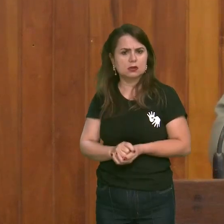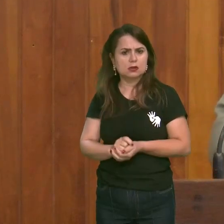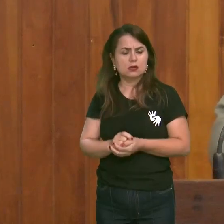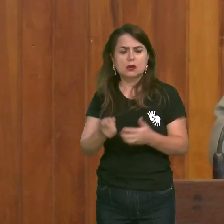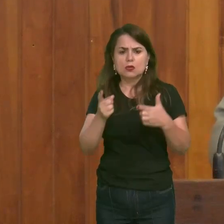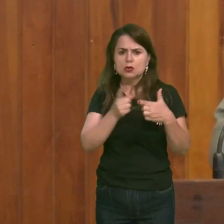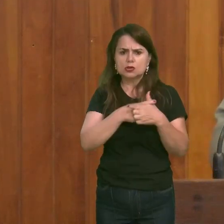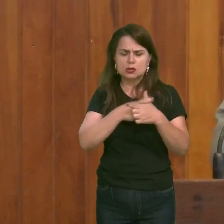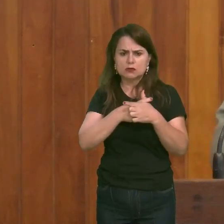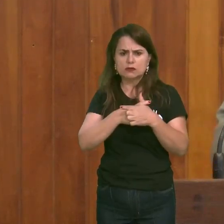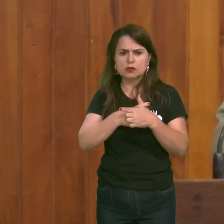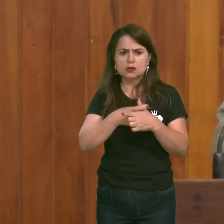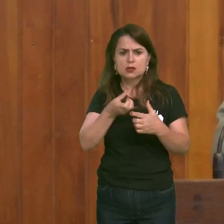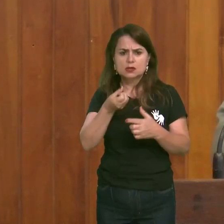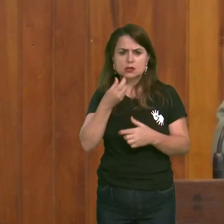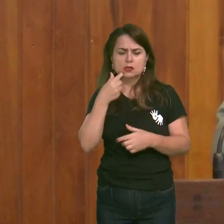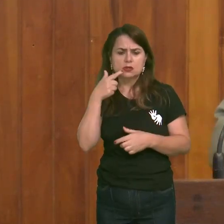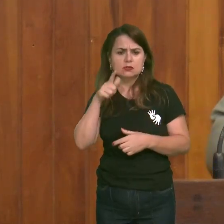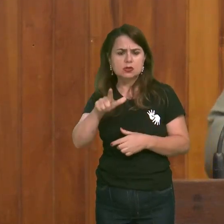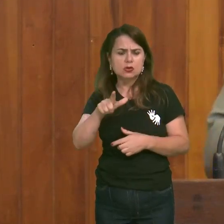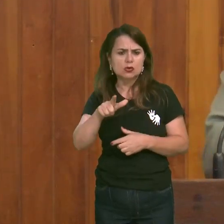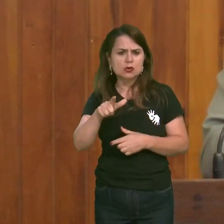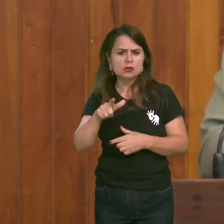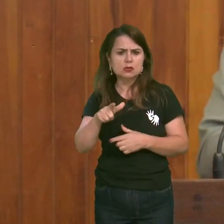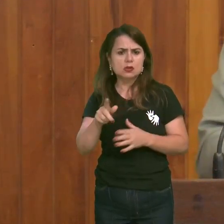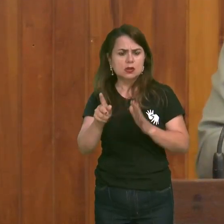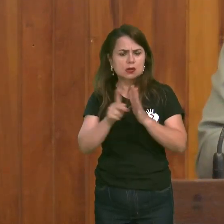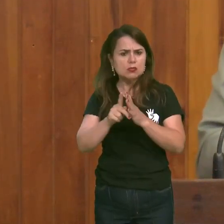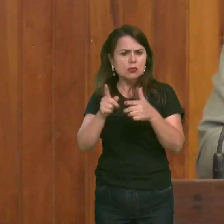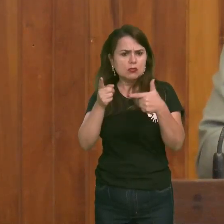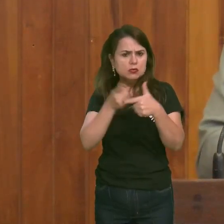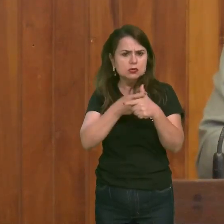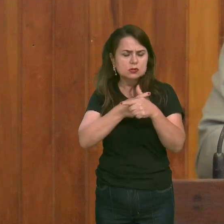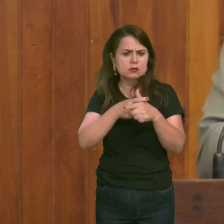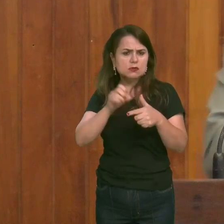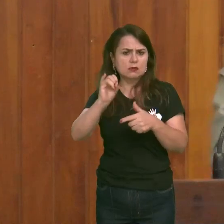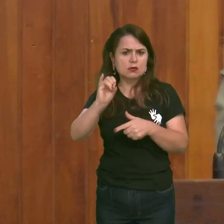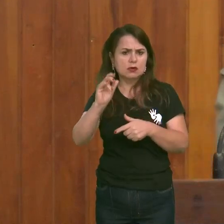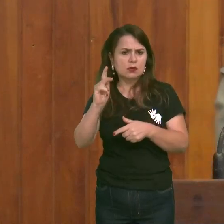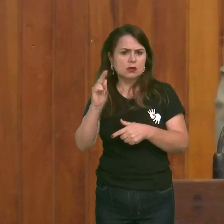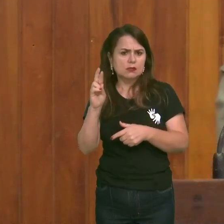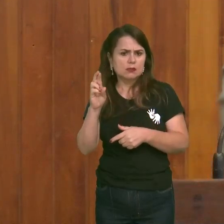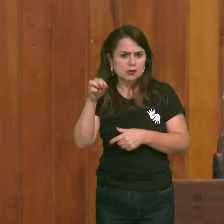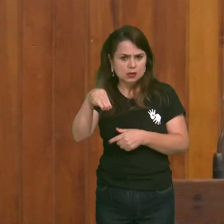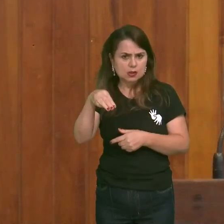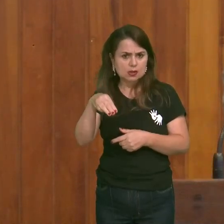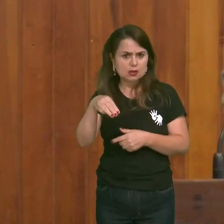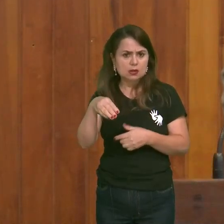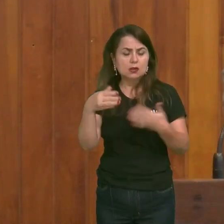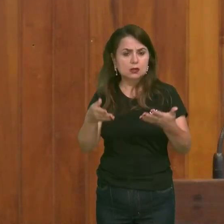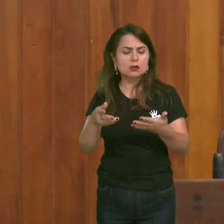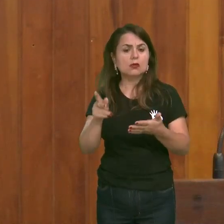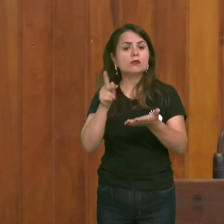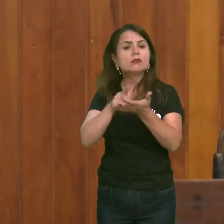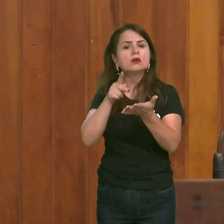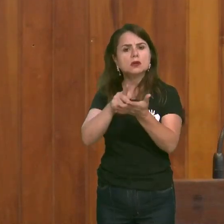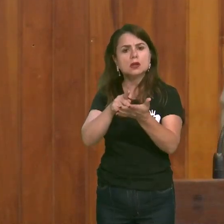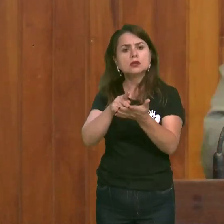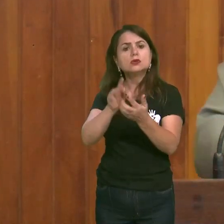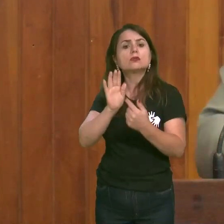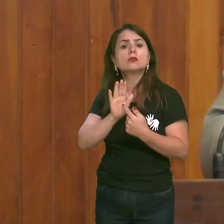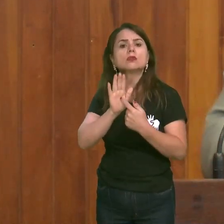milhões a longo prazo praticamente é do iprem então a verdade tem que ser dita